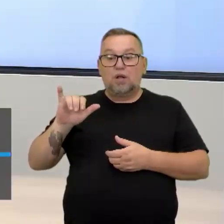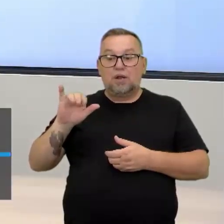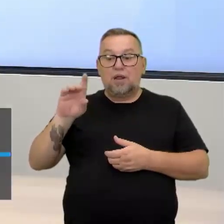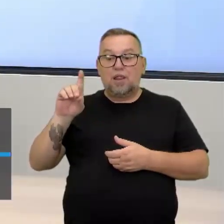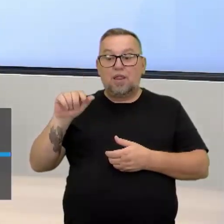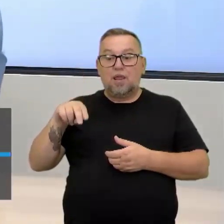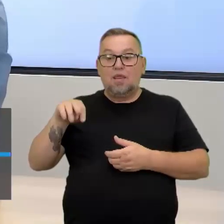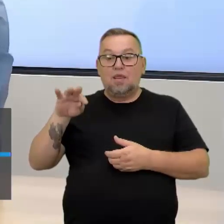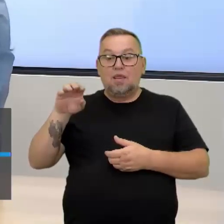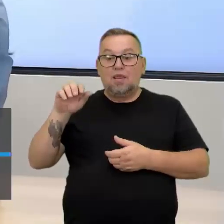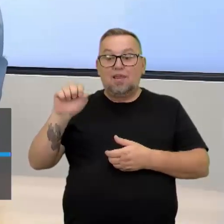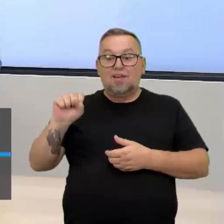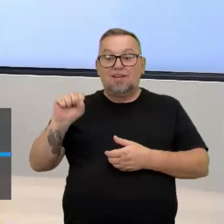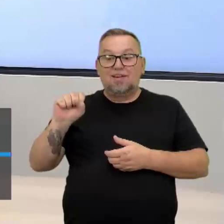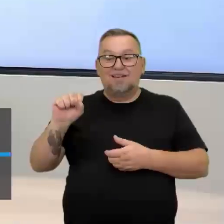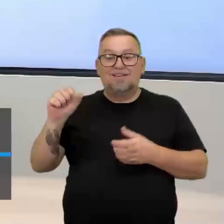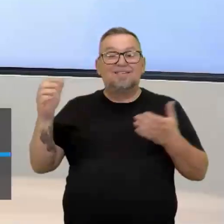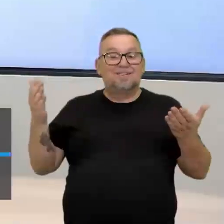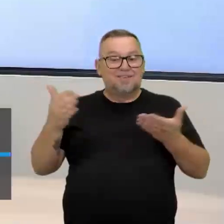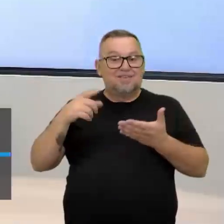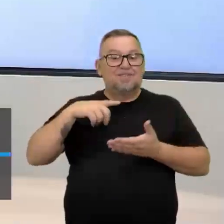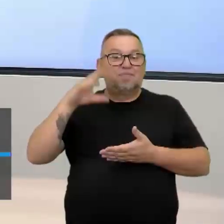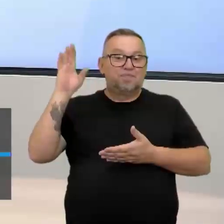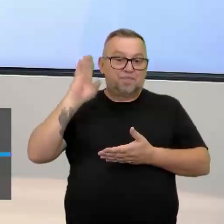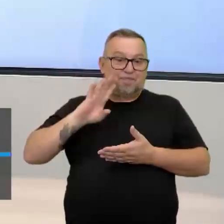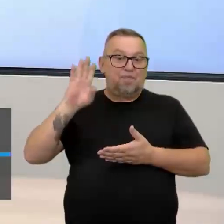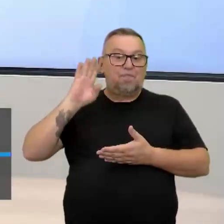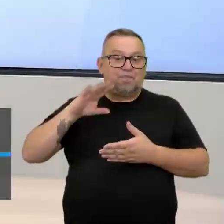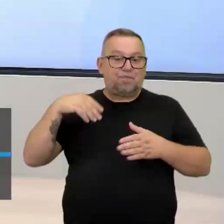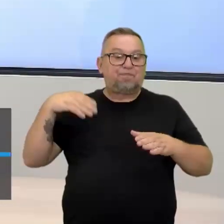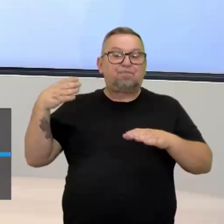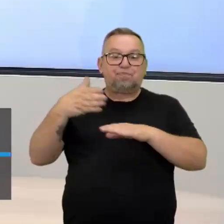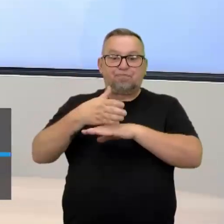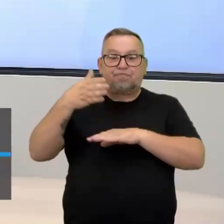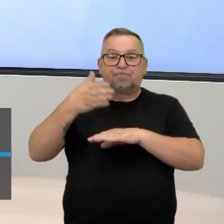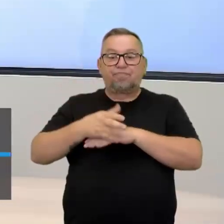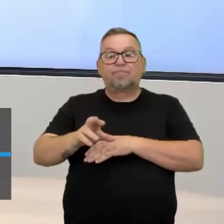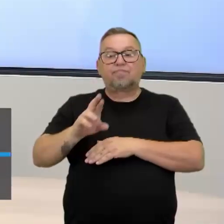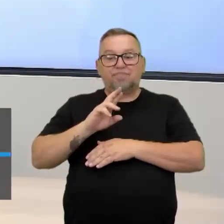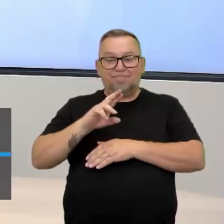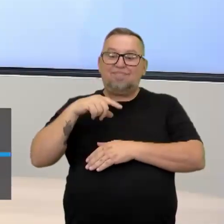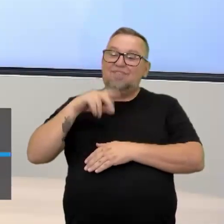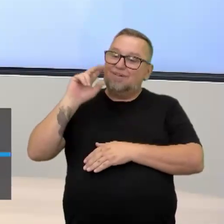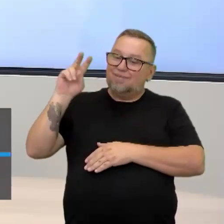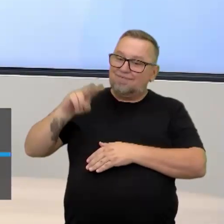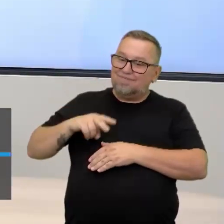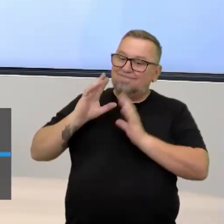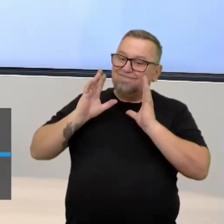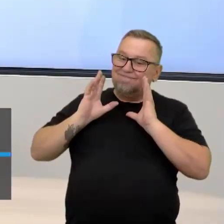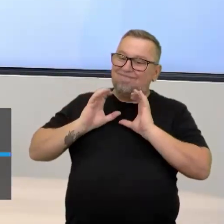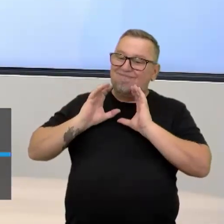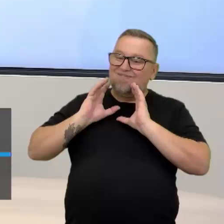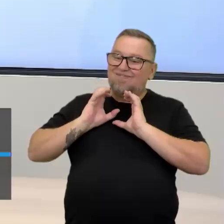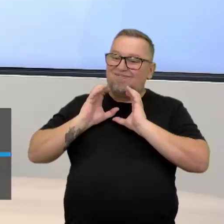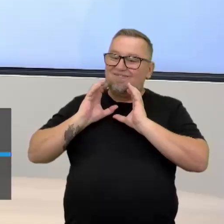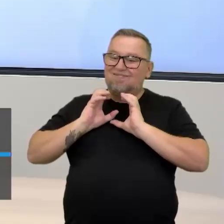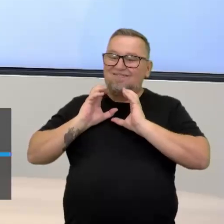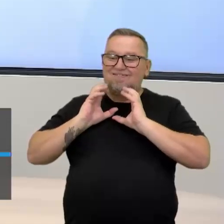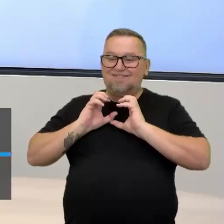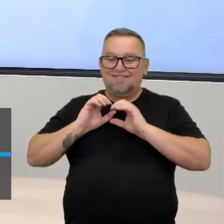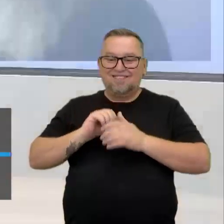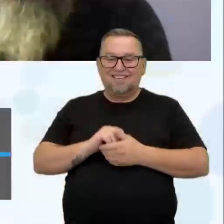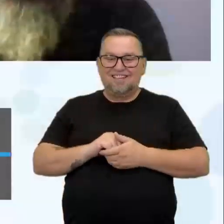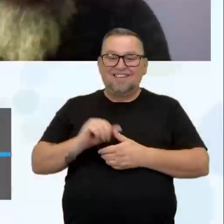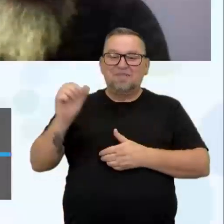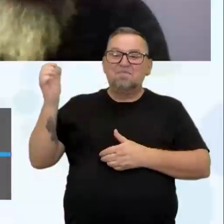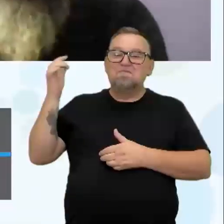todos aqui nos acompanhando, hein? Hoje acho que vai ficar legal. Eles podem dar respostas aqui que eu vou ler para o Tony, tá bom, pessoal? Vamos Olha que